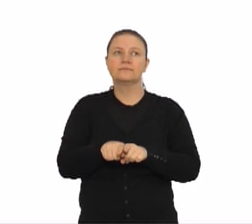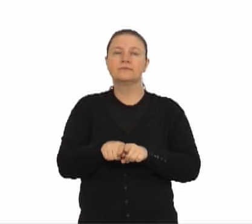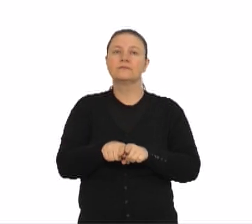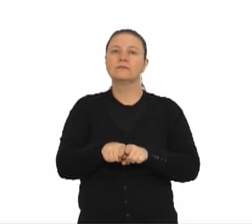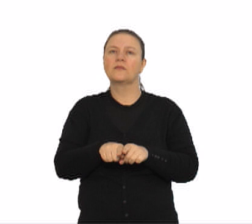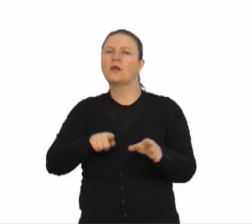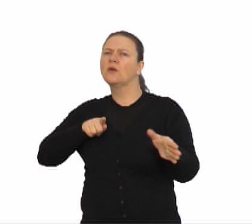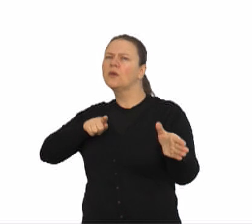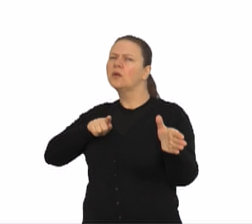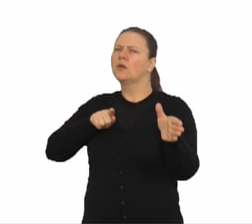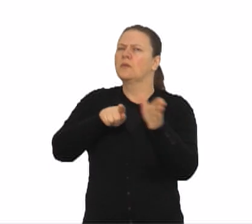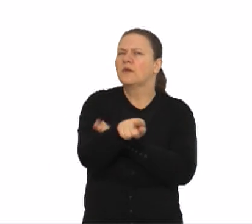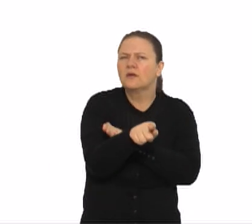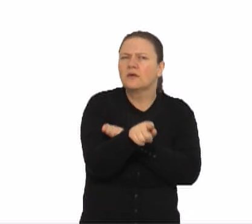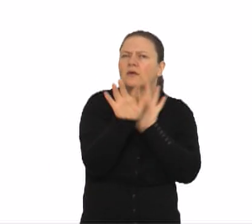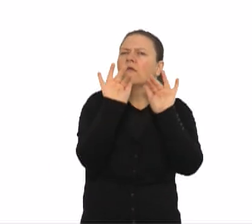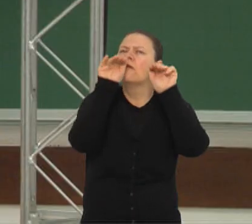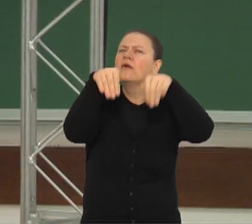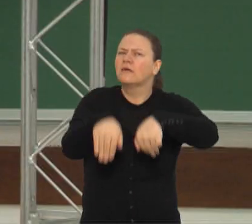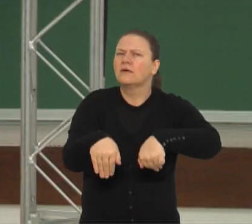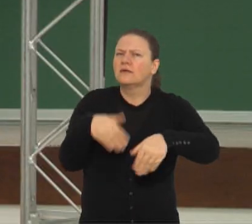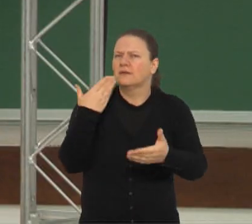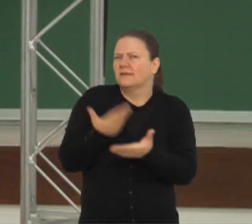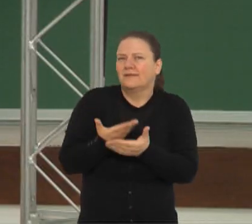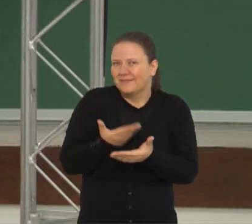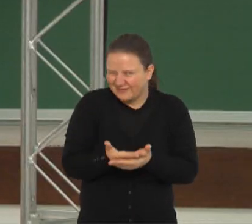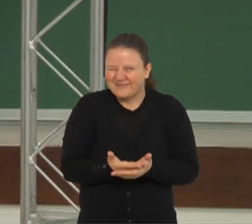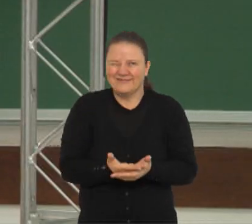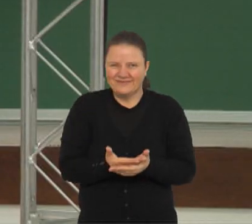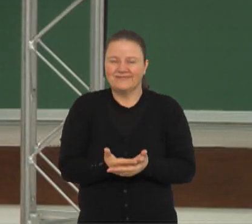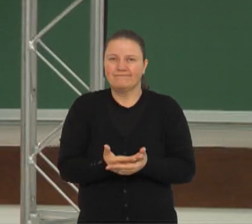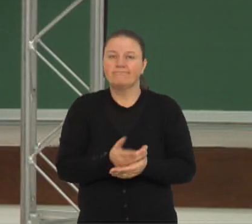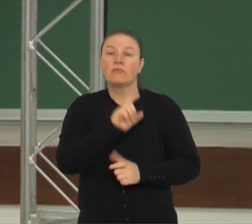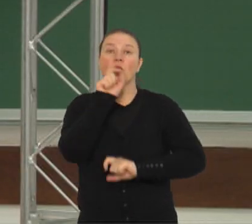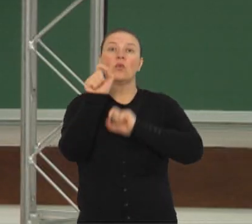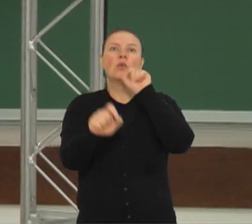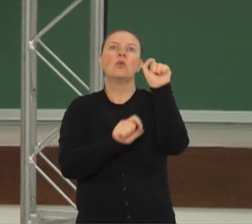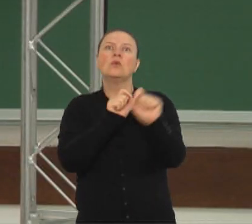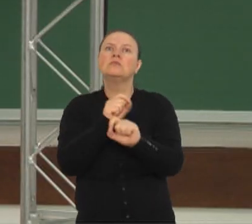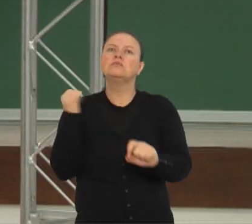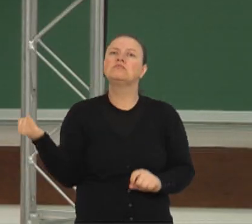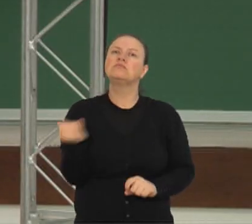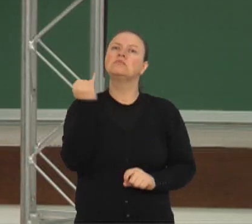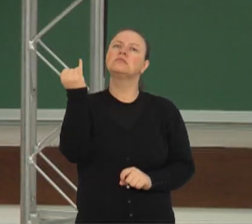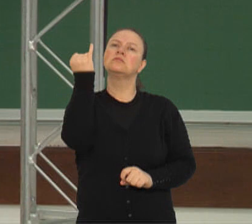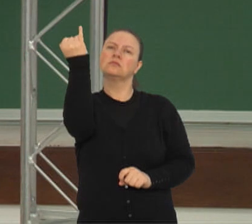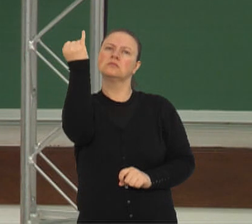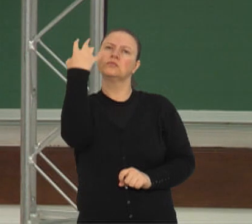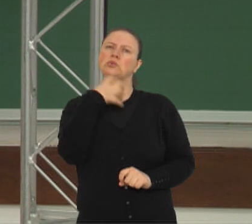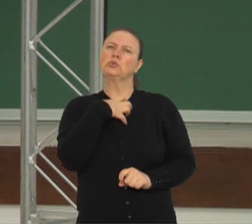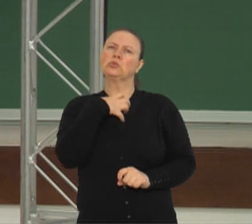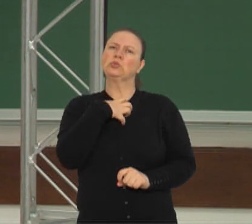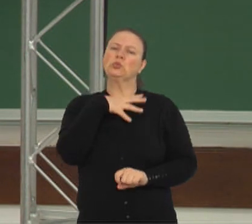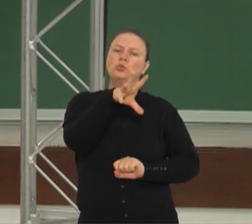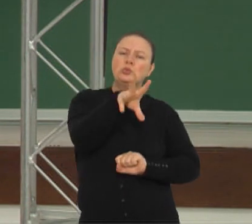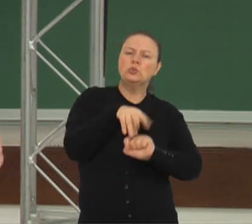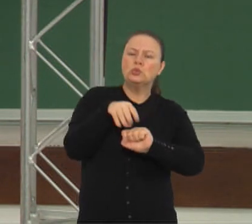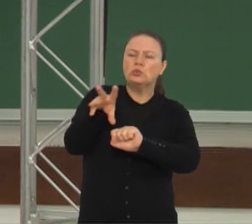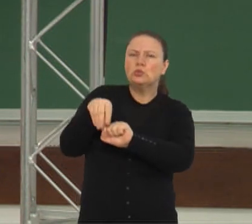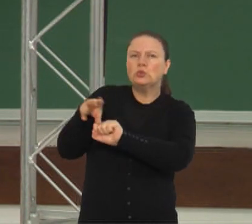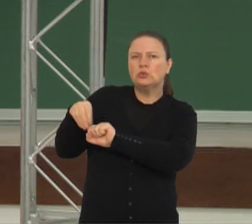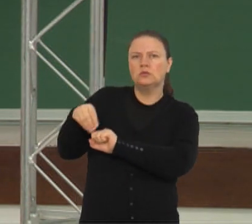Vamos lá, vamos a uma pergunta para finalizar isso. Qual a importância dessa sistematização do conhecimento